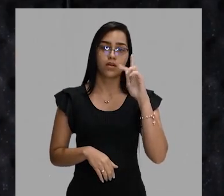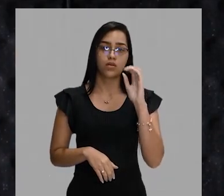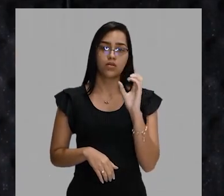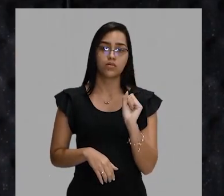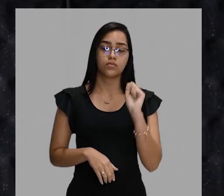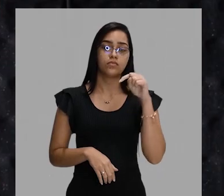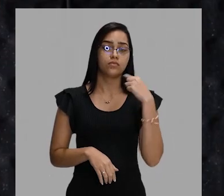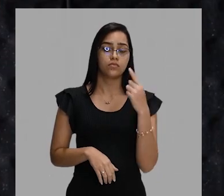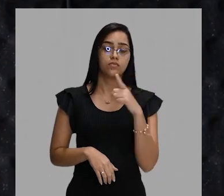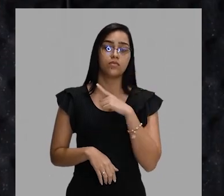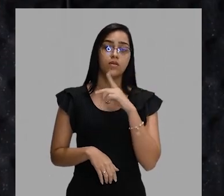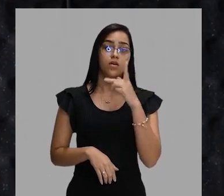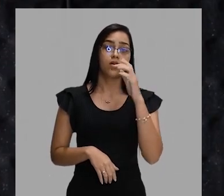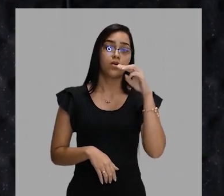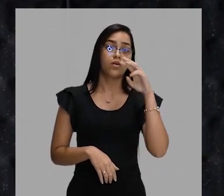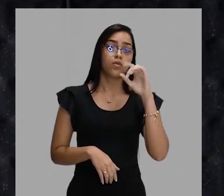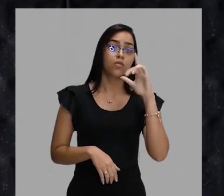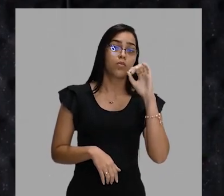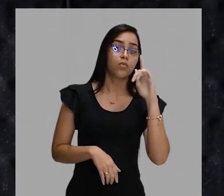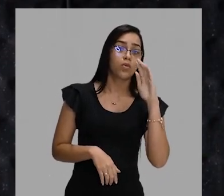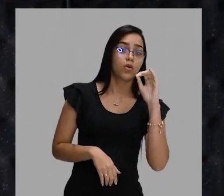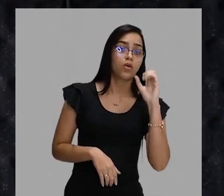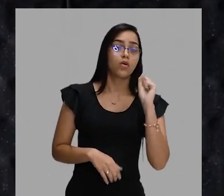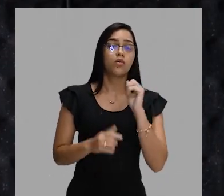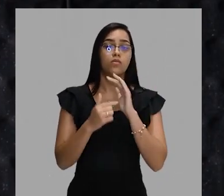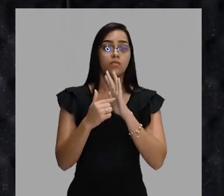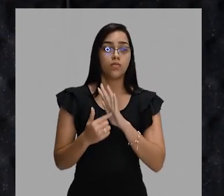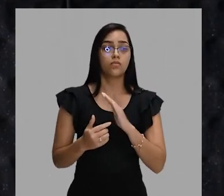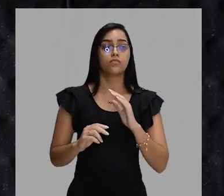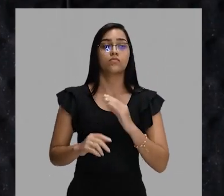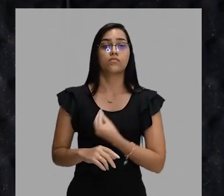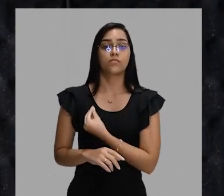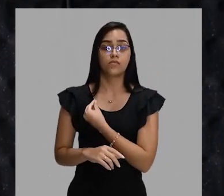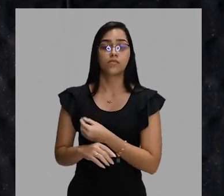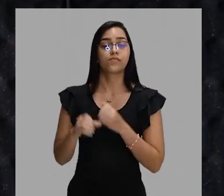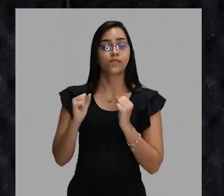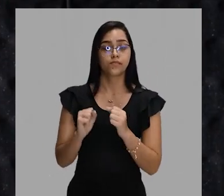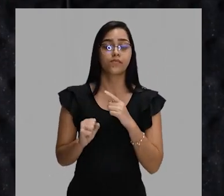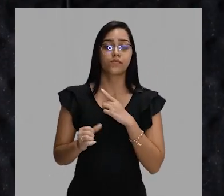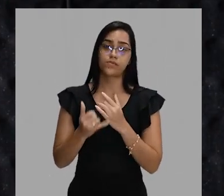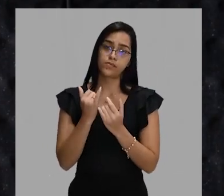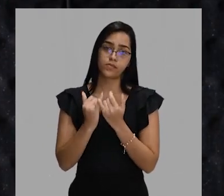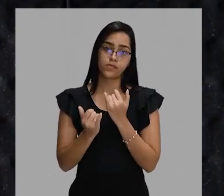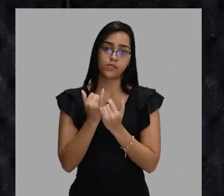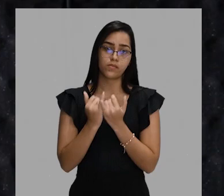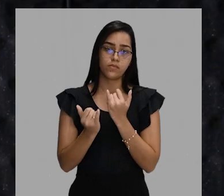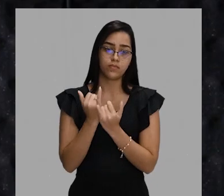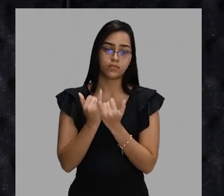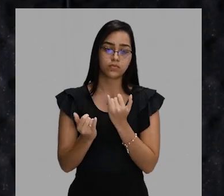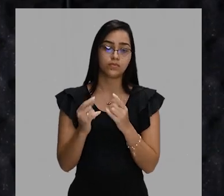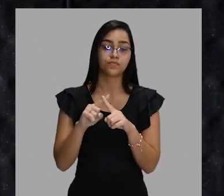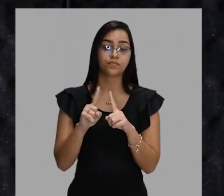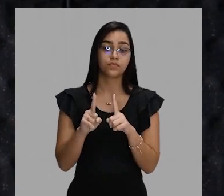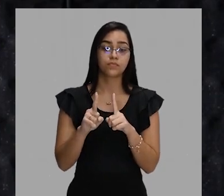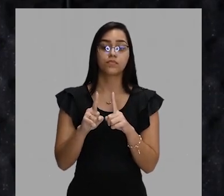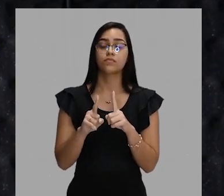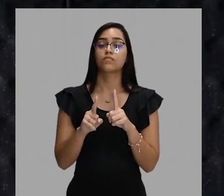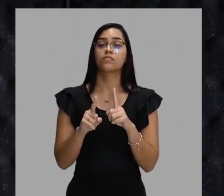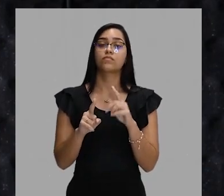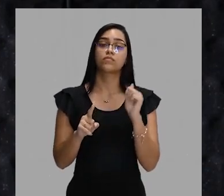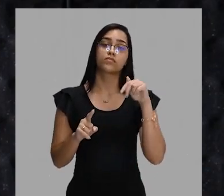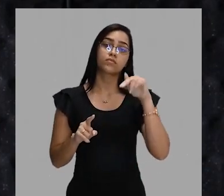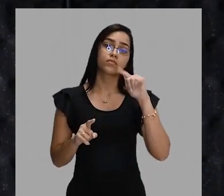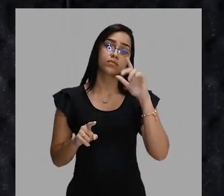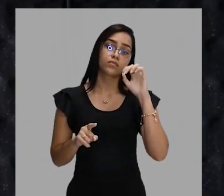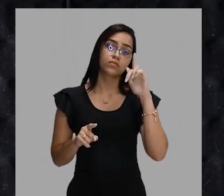Enquanto os órgãos homólogos, eles mostram que os seres vivos eles podem ter algum parentesco entre eles, os órgãos análogos